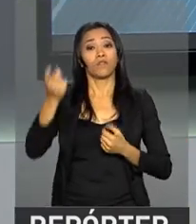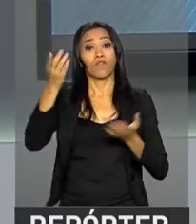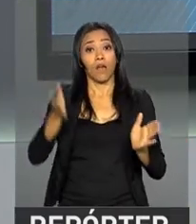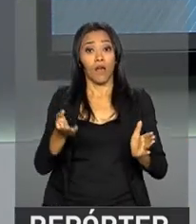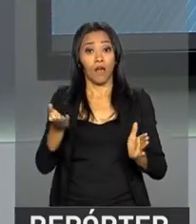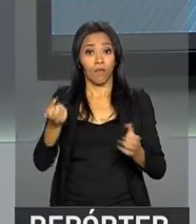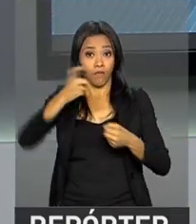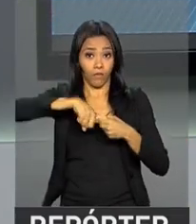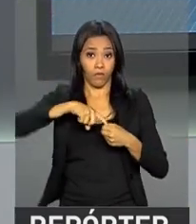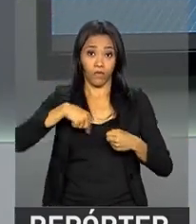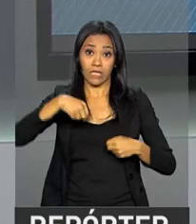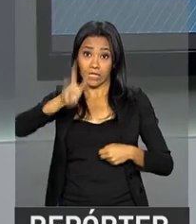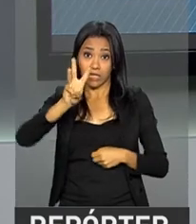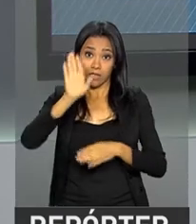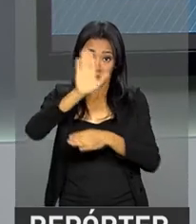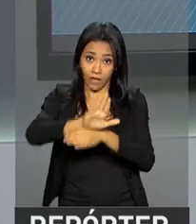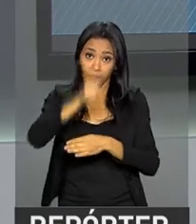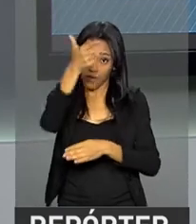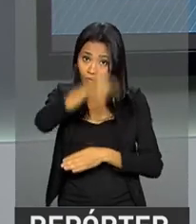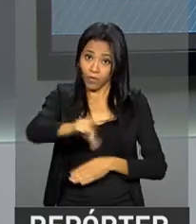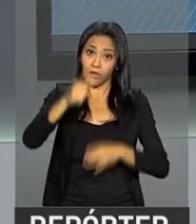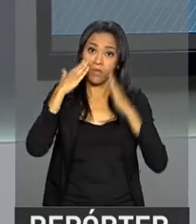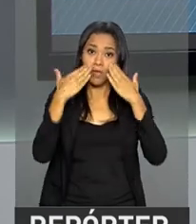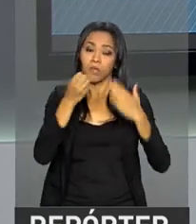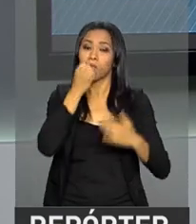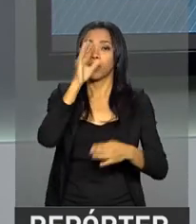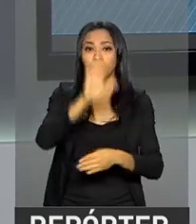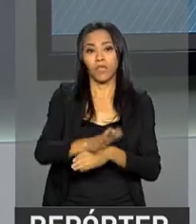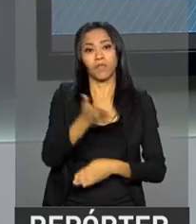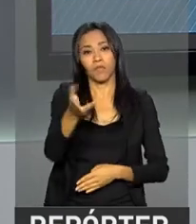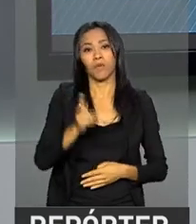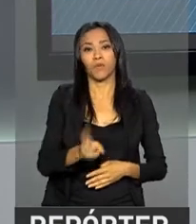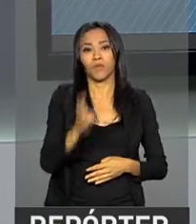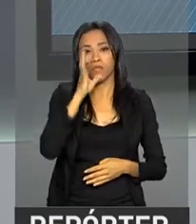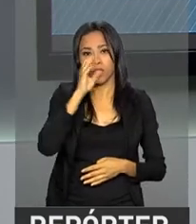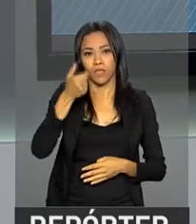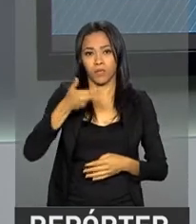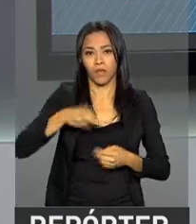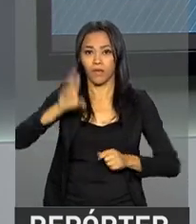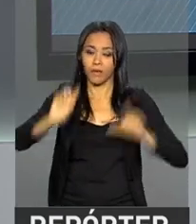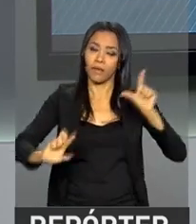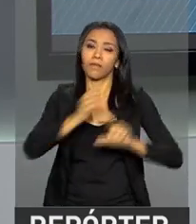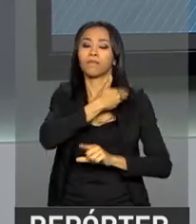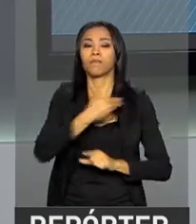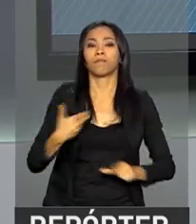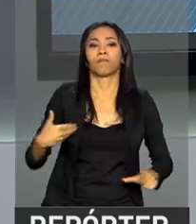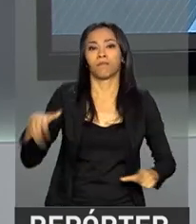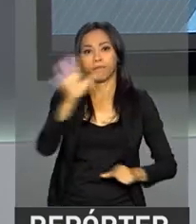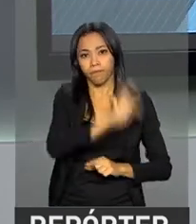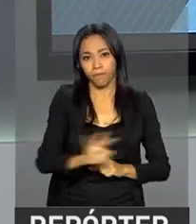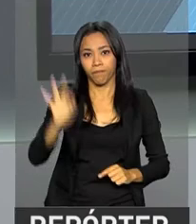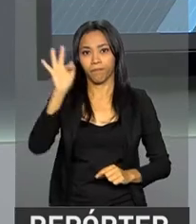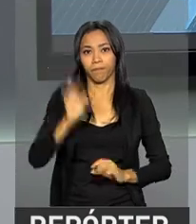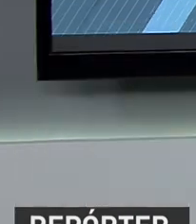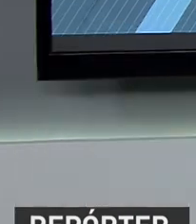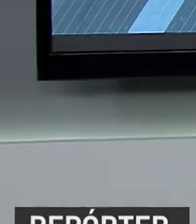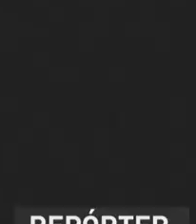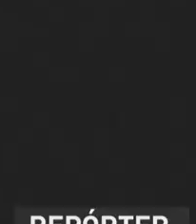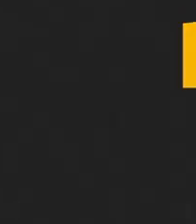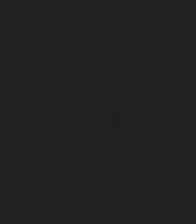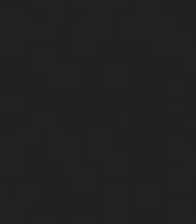na próxima edição do repórter nbr uma boa tarde pra você continue com a gente aqui na nbr a tv do governo federal